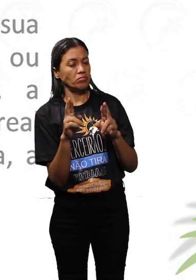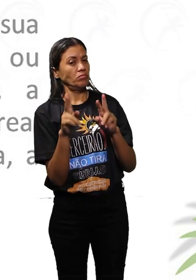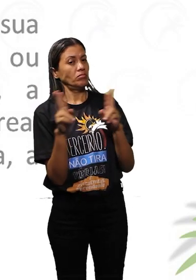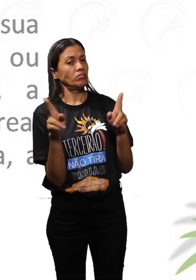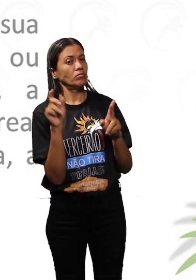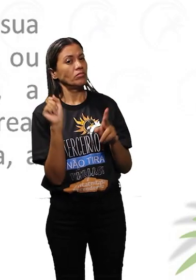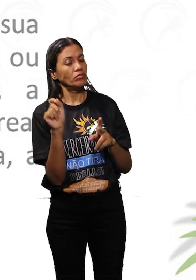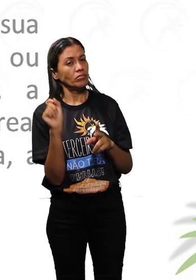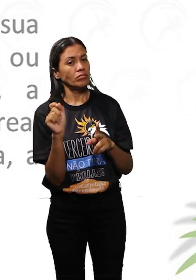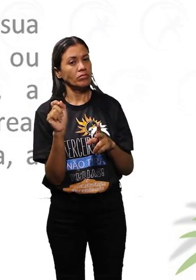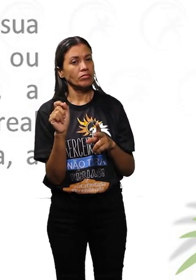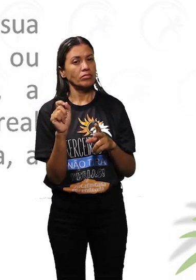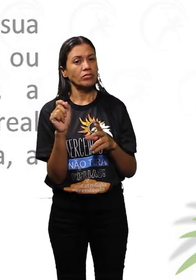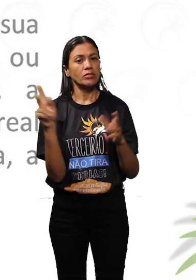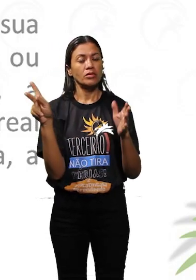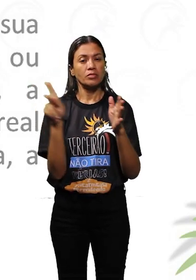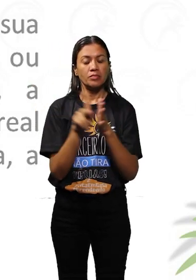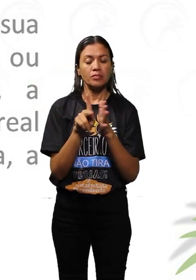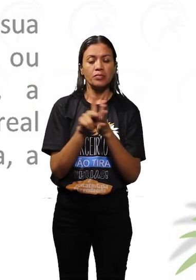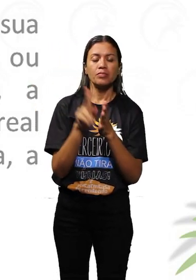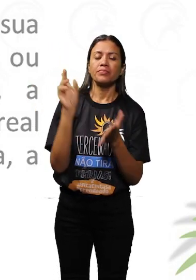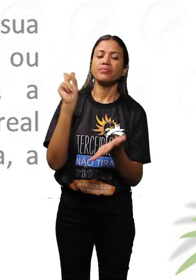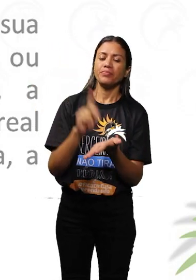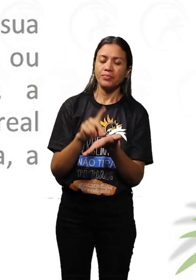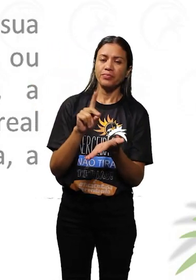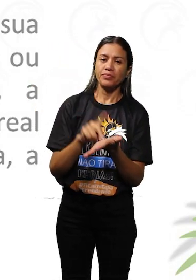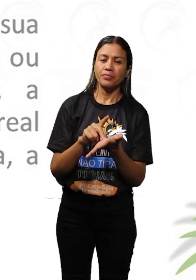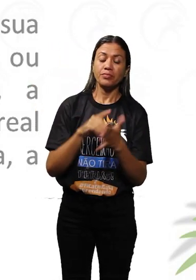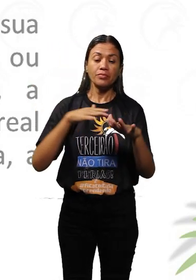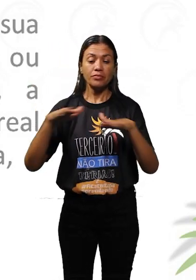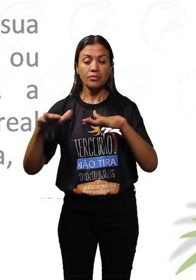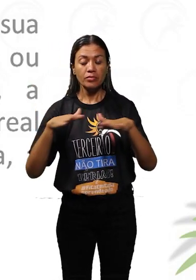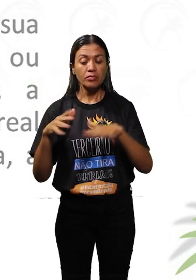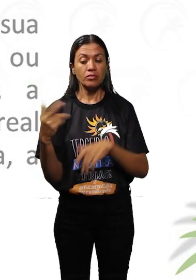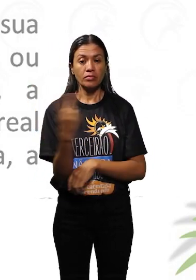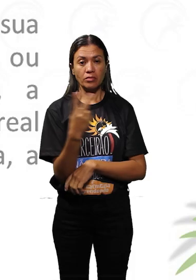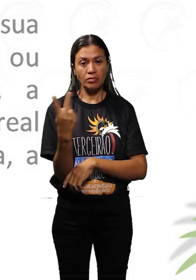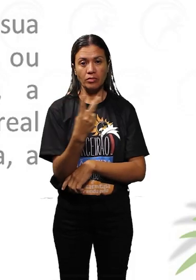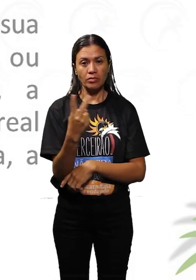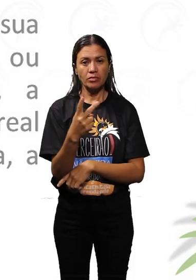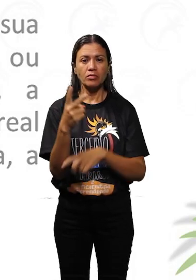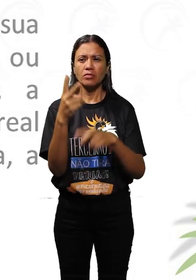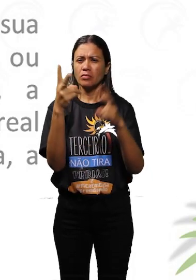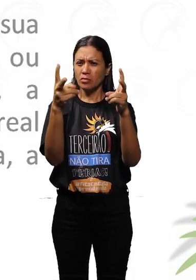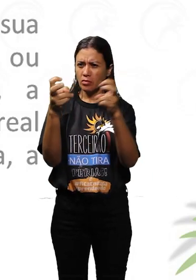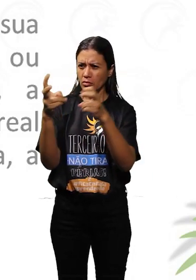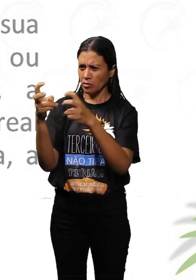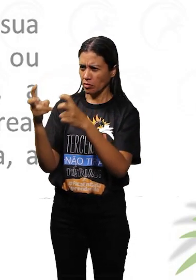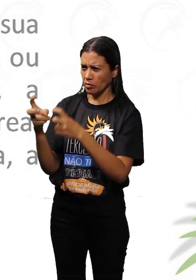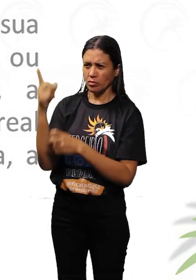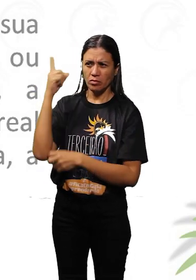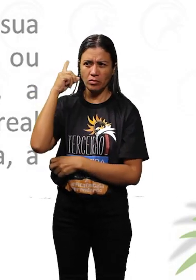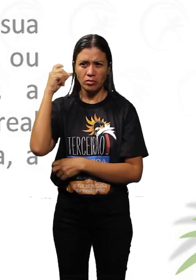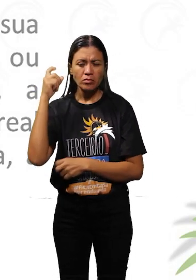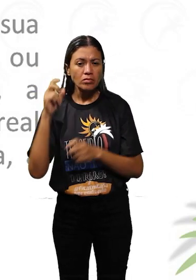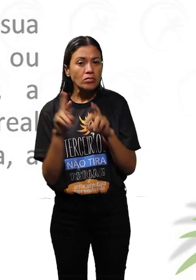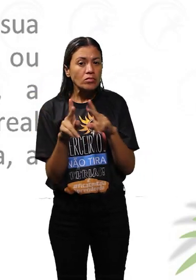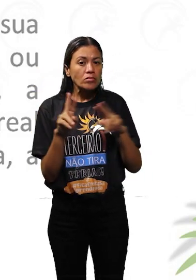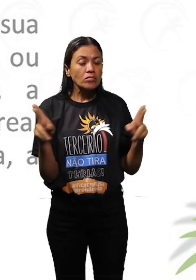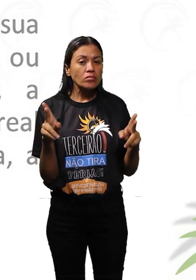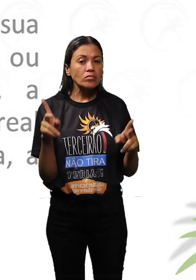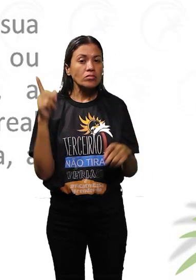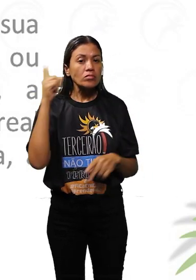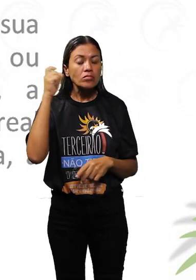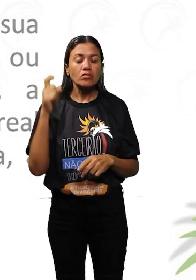eu, observador, e a fonte que está emitindo o som. É o que acontece quando uma ambulância com a sua sirene ligada passa por um